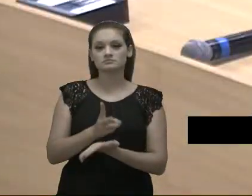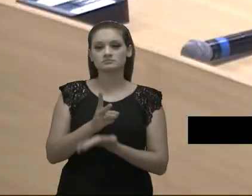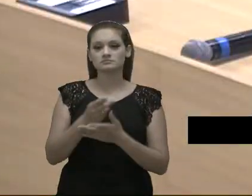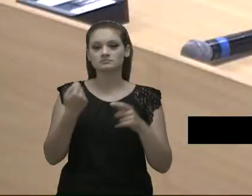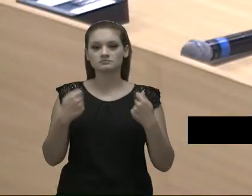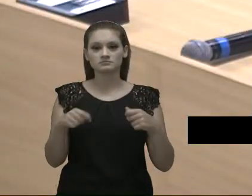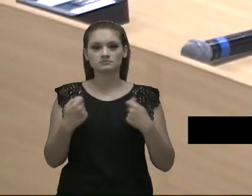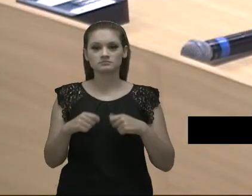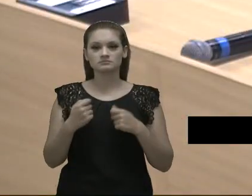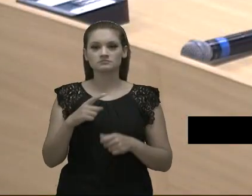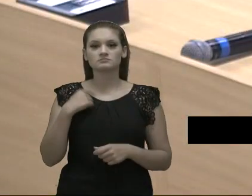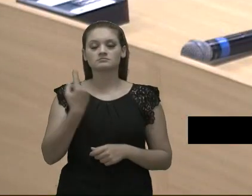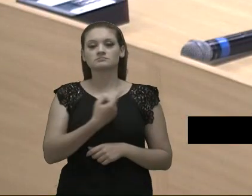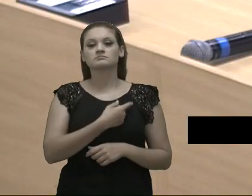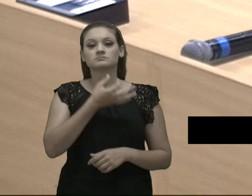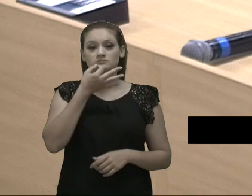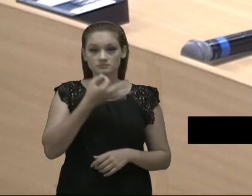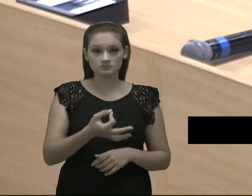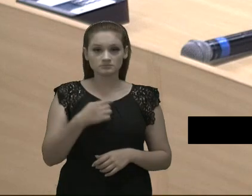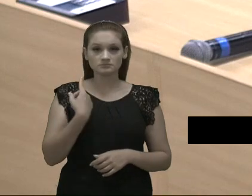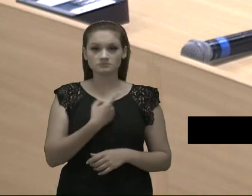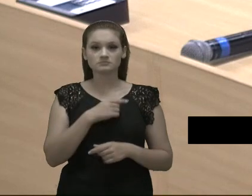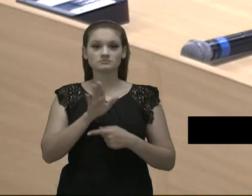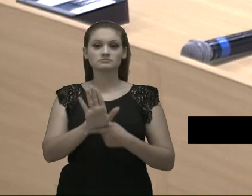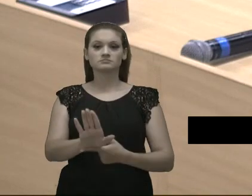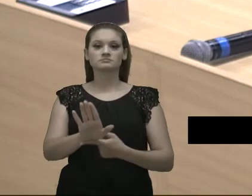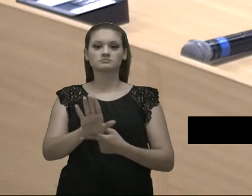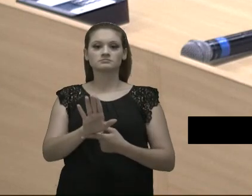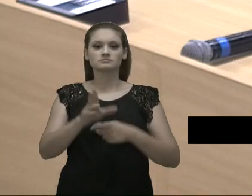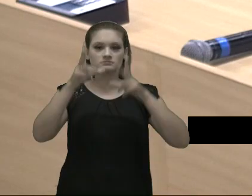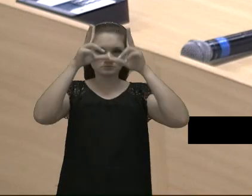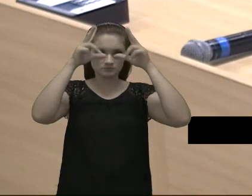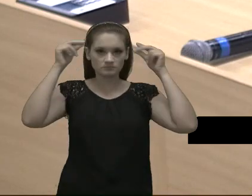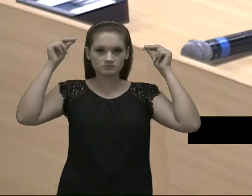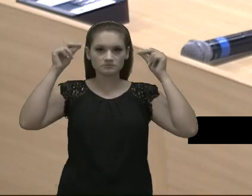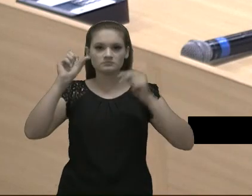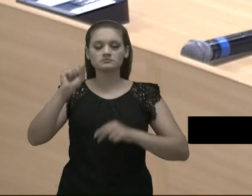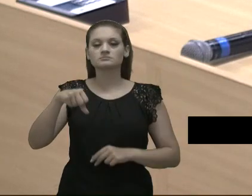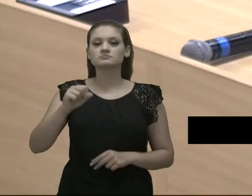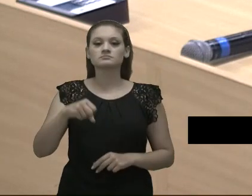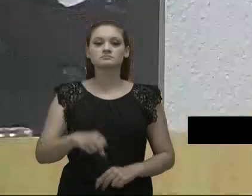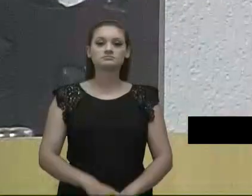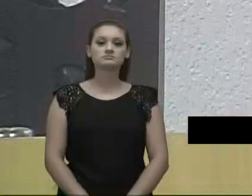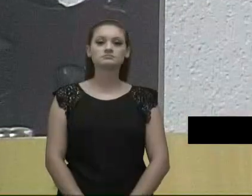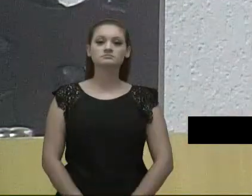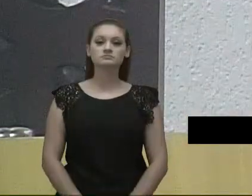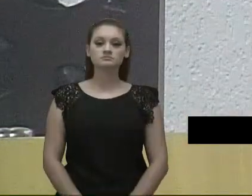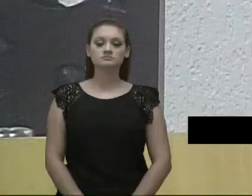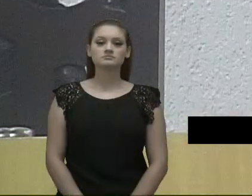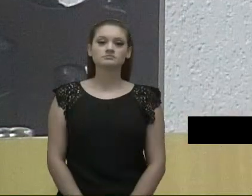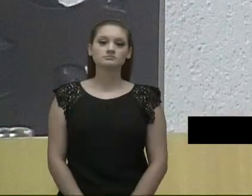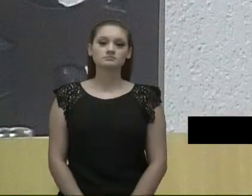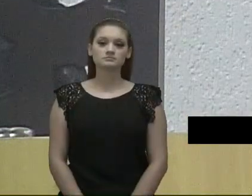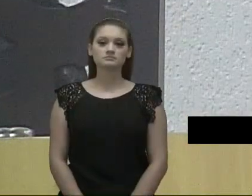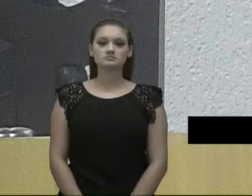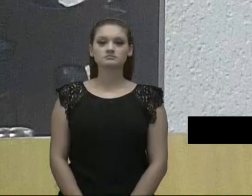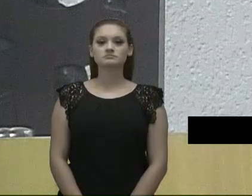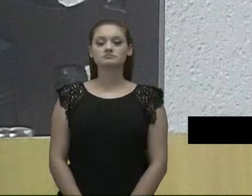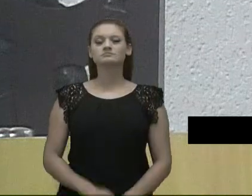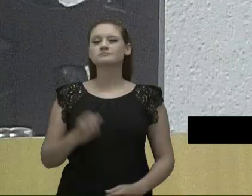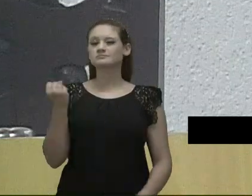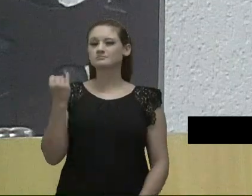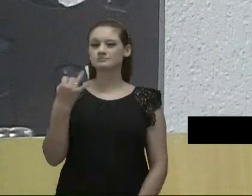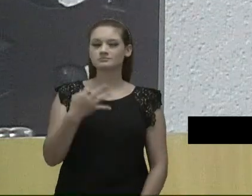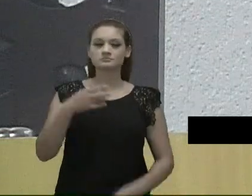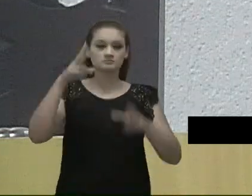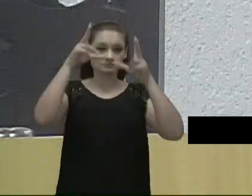Sempre que precisa da nossa opinião, da nossa ajuda, sim. Se quando é da enfermagem, sim. Tá. Quantos enfermeiros